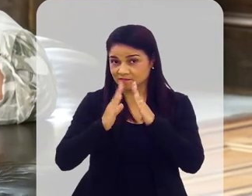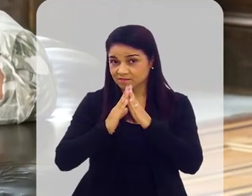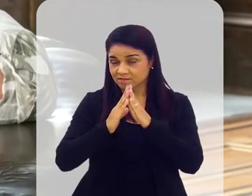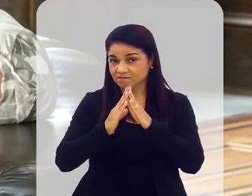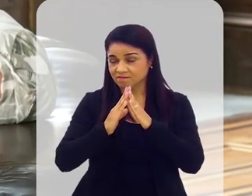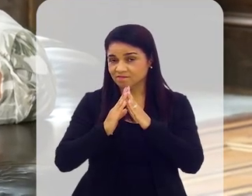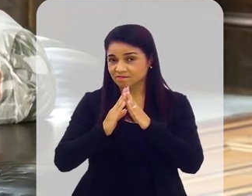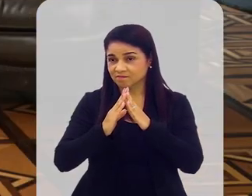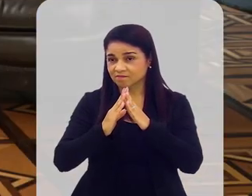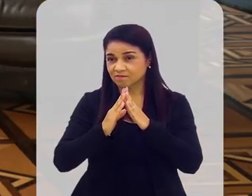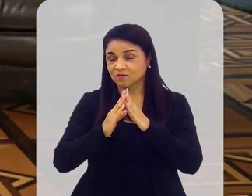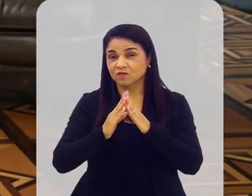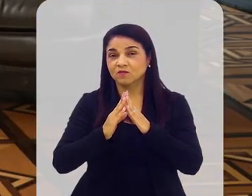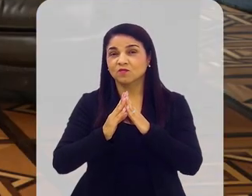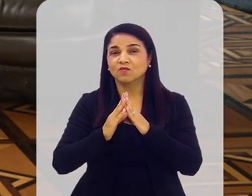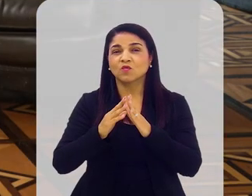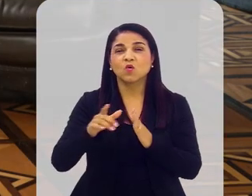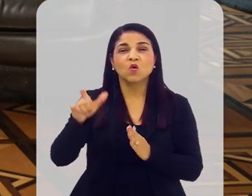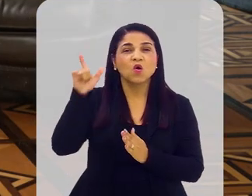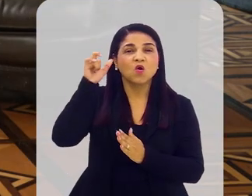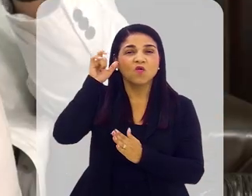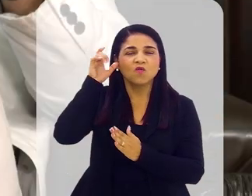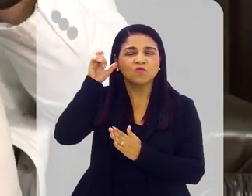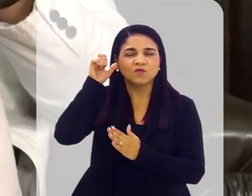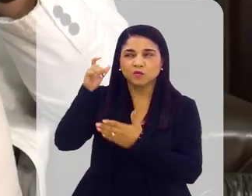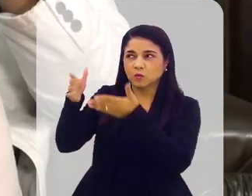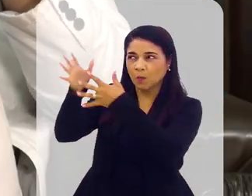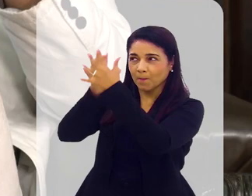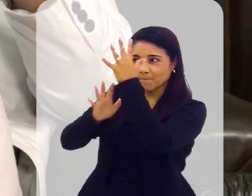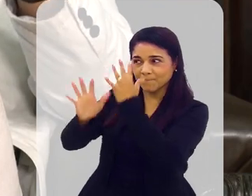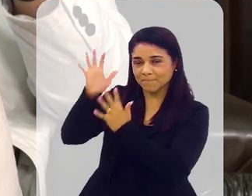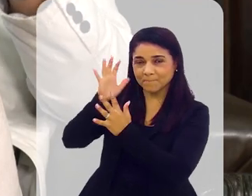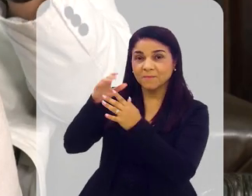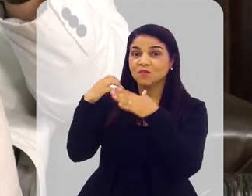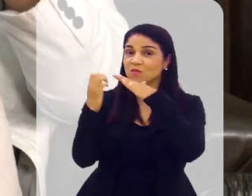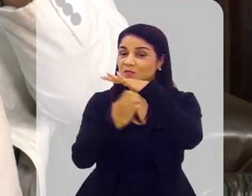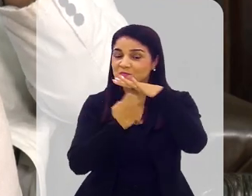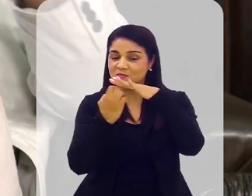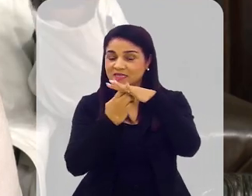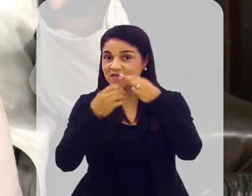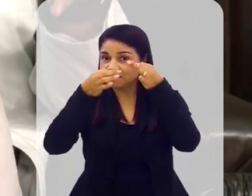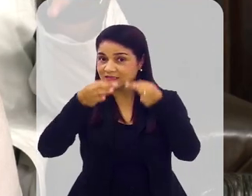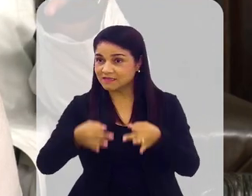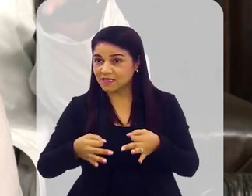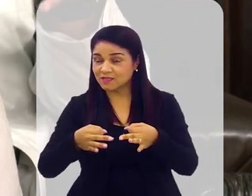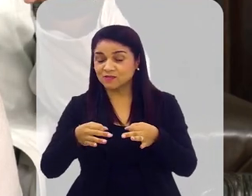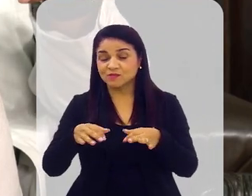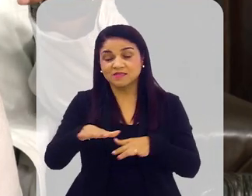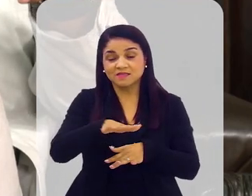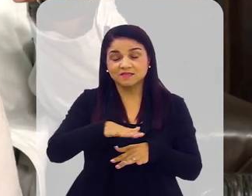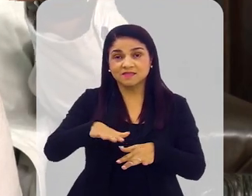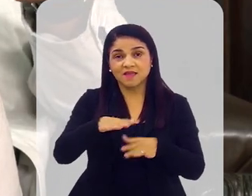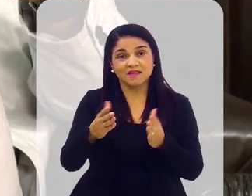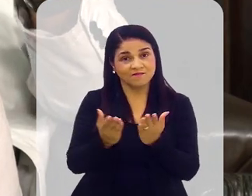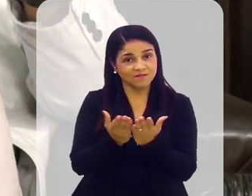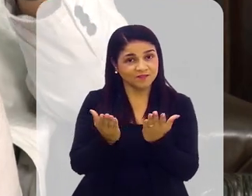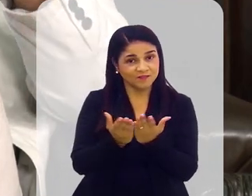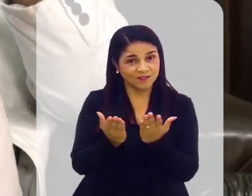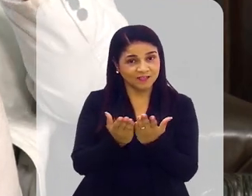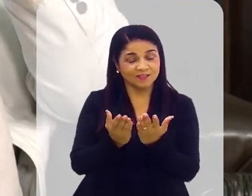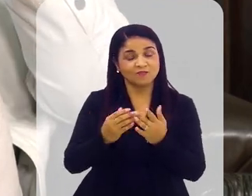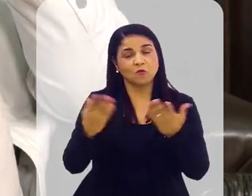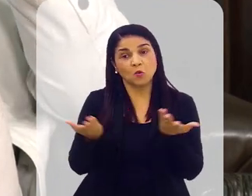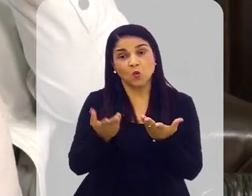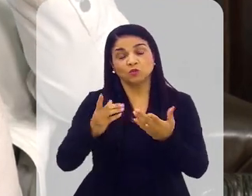em casa, que nós estamos ouvindo e vendo um empresário que deu muito certo na música popular evangélica